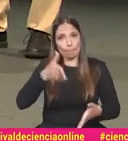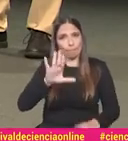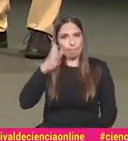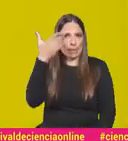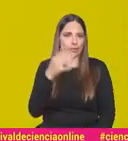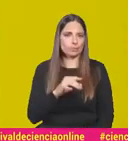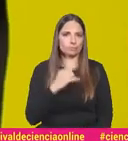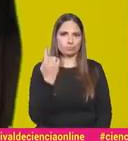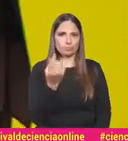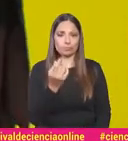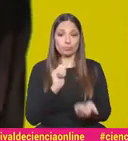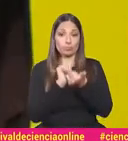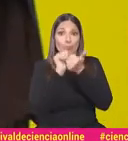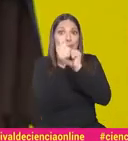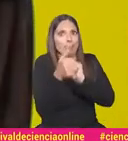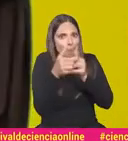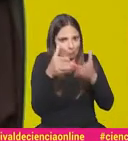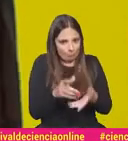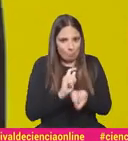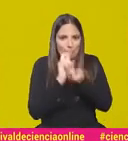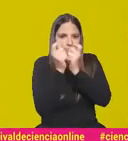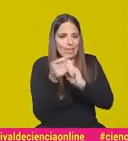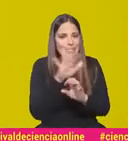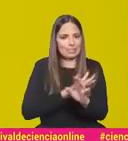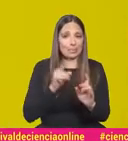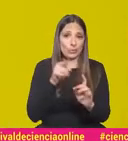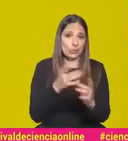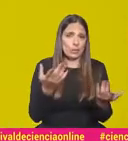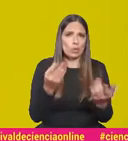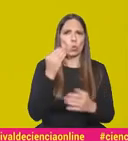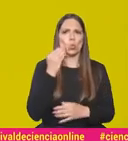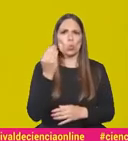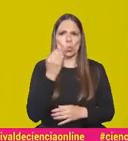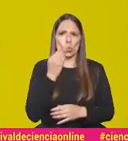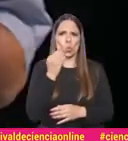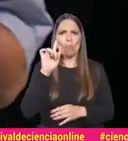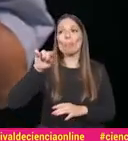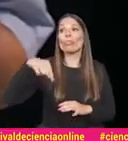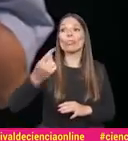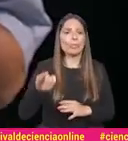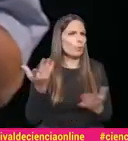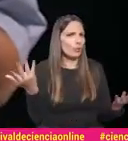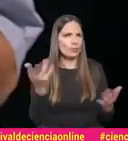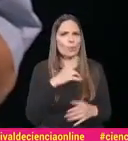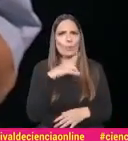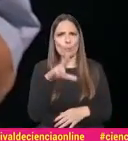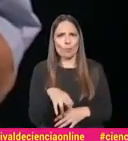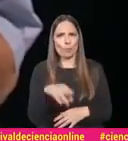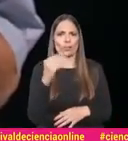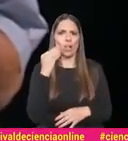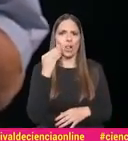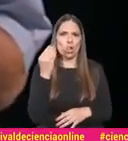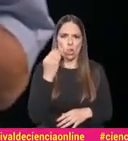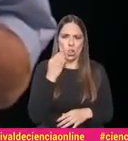tivemos todos de nos adaptarmos a esta situação. E como é que vai ser o depois? Como é que Portugal vai